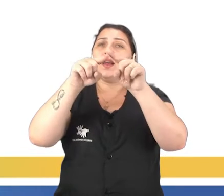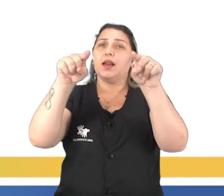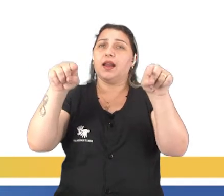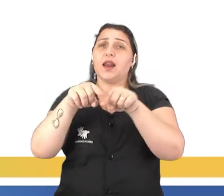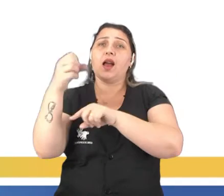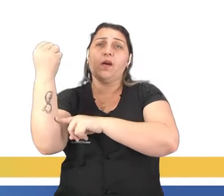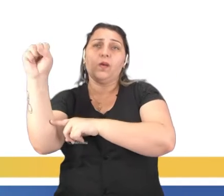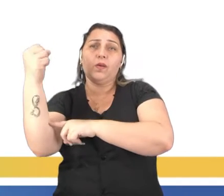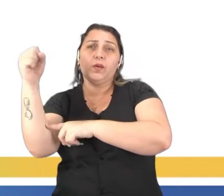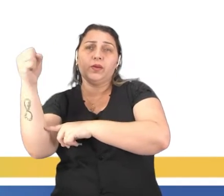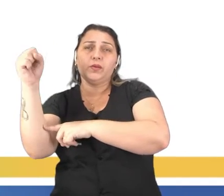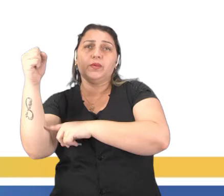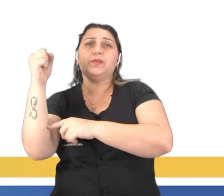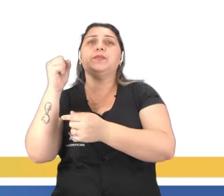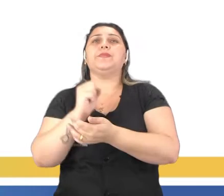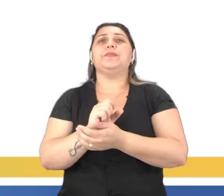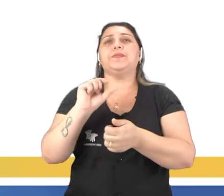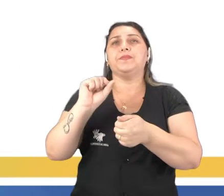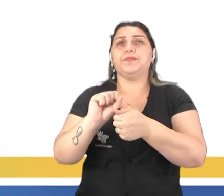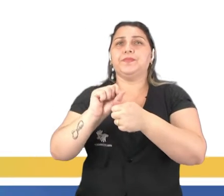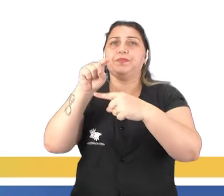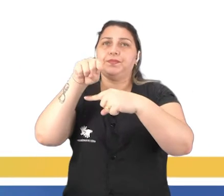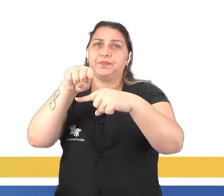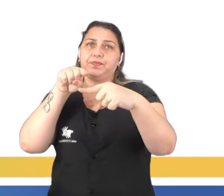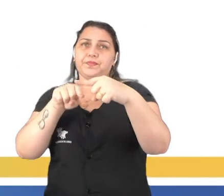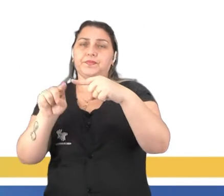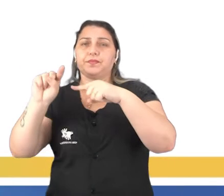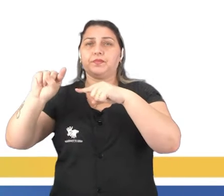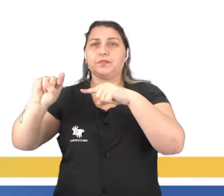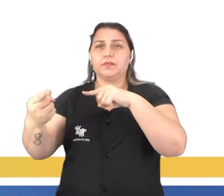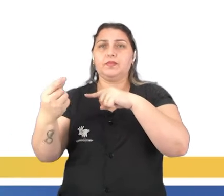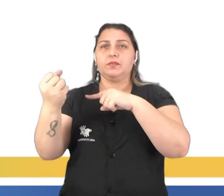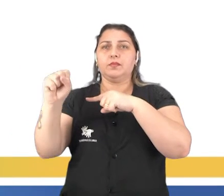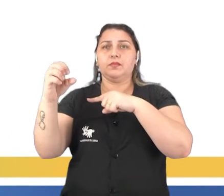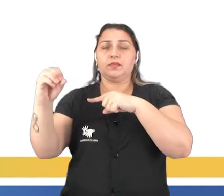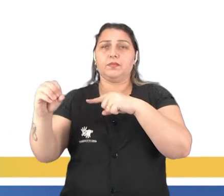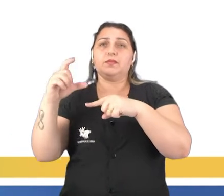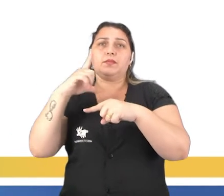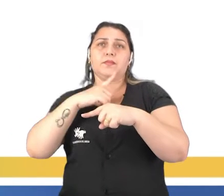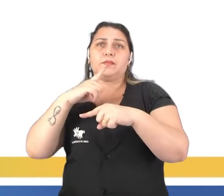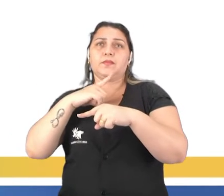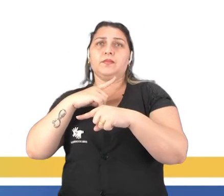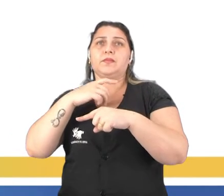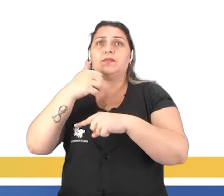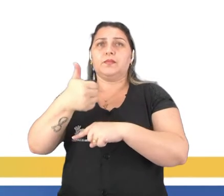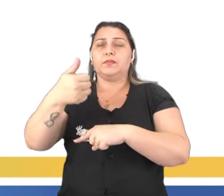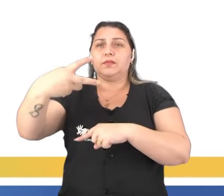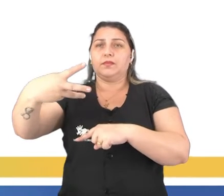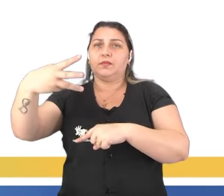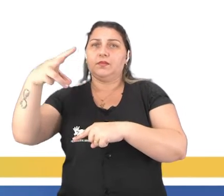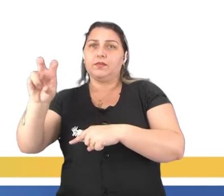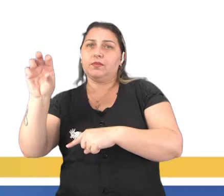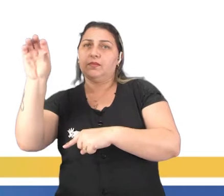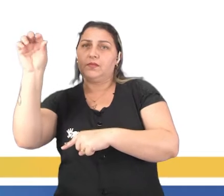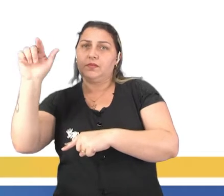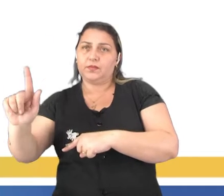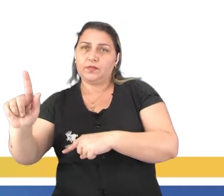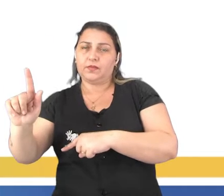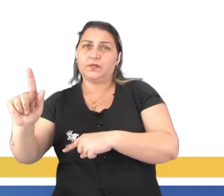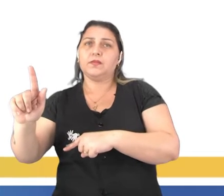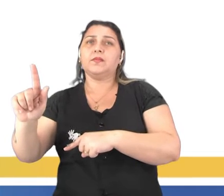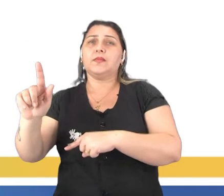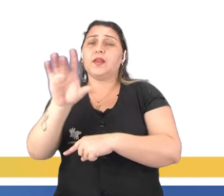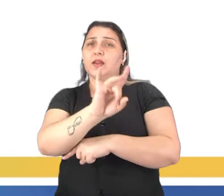que é 8. Então, fazendo essa divisão de 1080 por 8, temos 135 graus. Então,